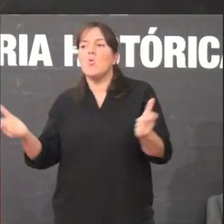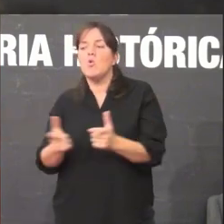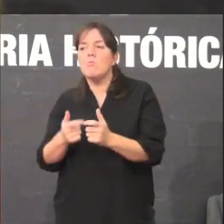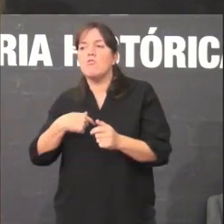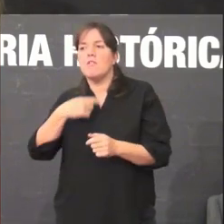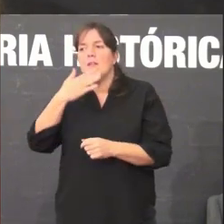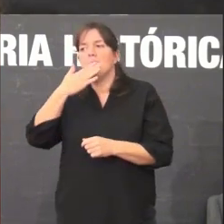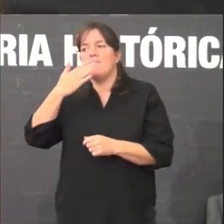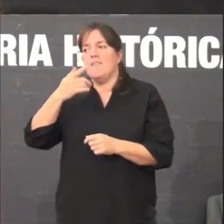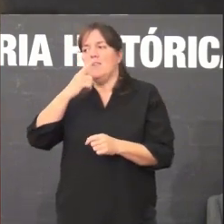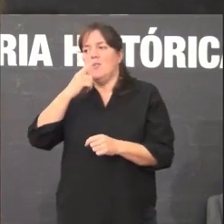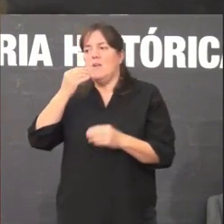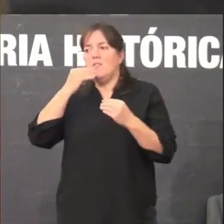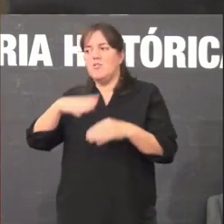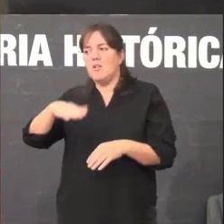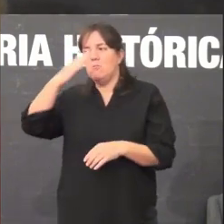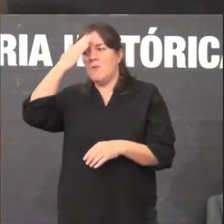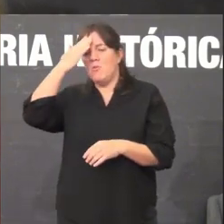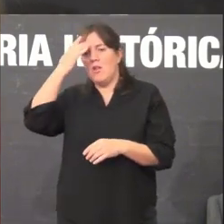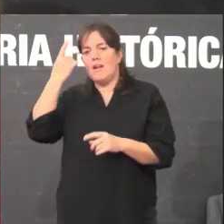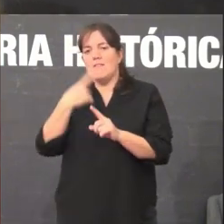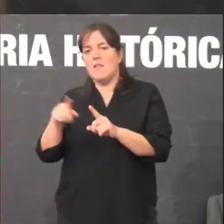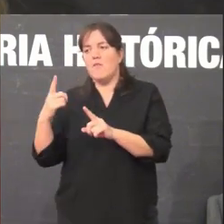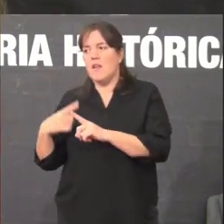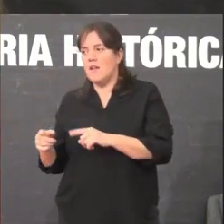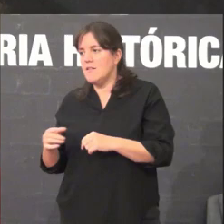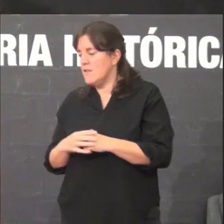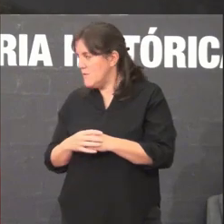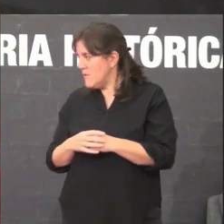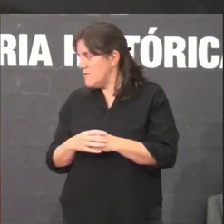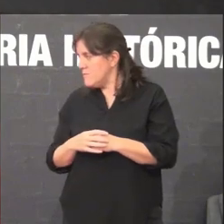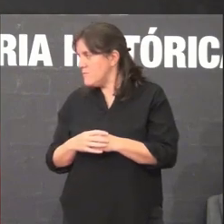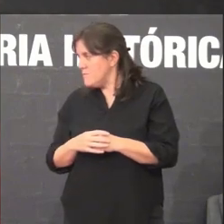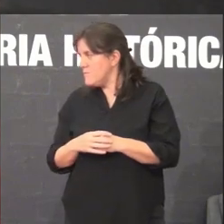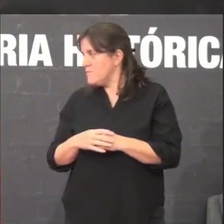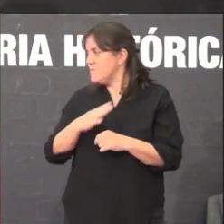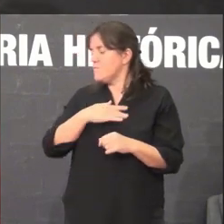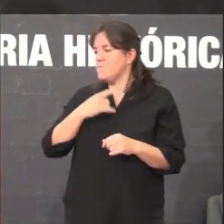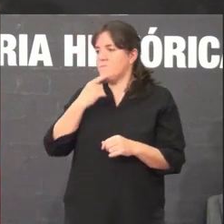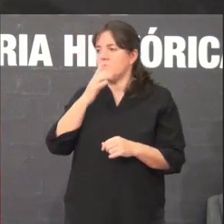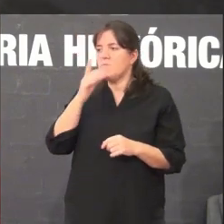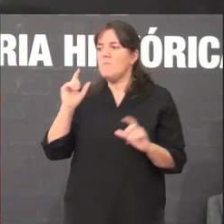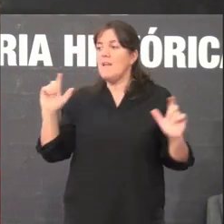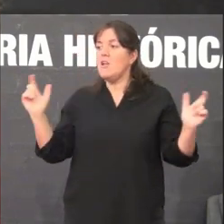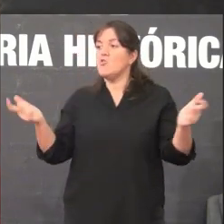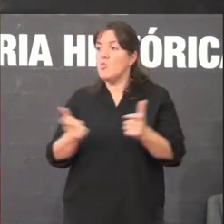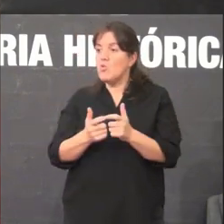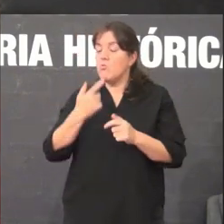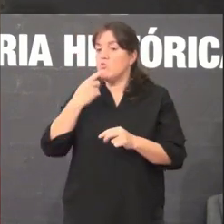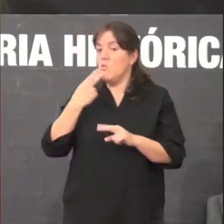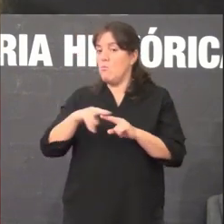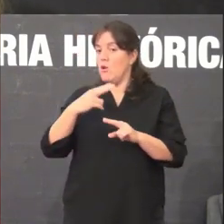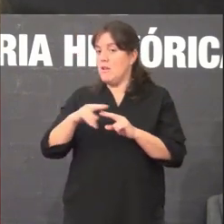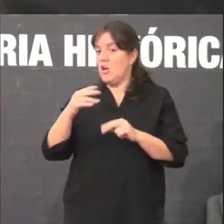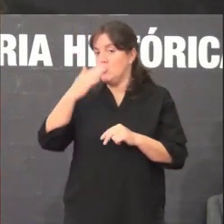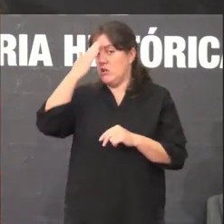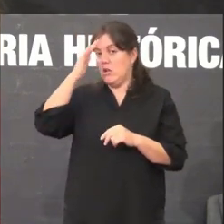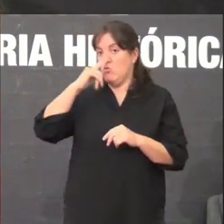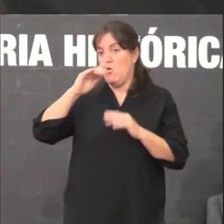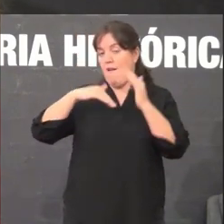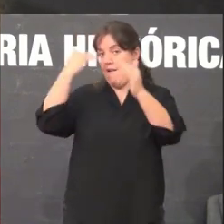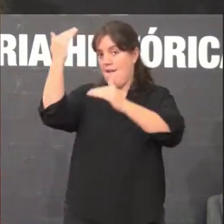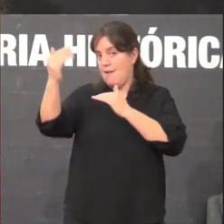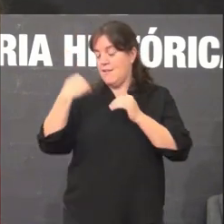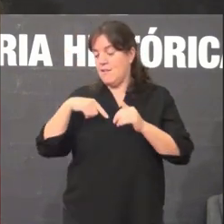diferentes, legitimadas por discursos retóricos articulados por elites políticas e intelectuais e que raramente